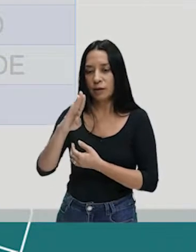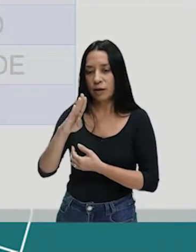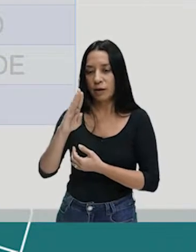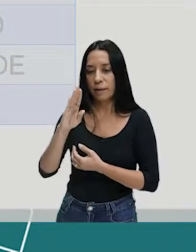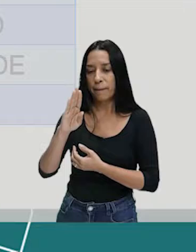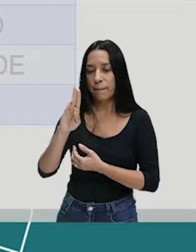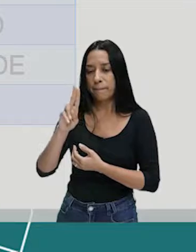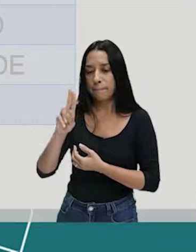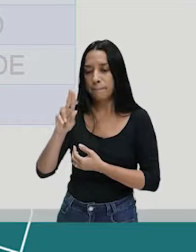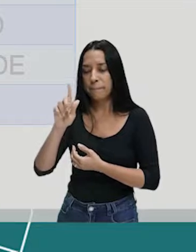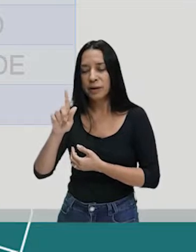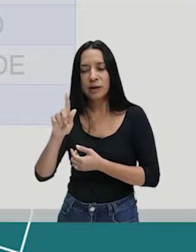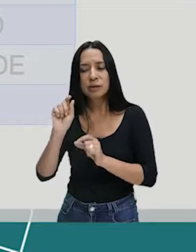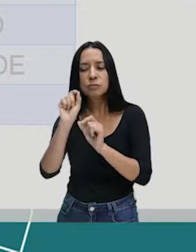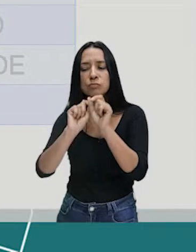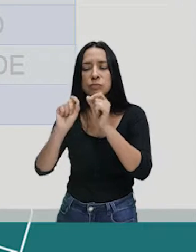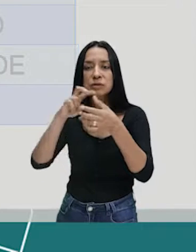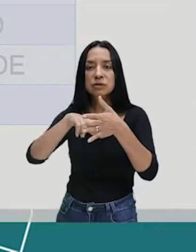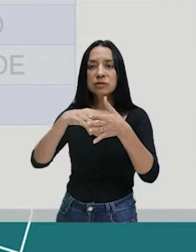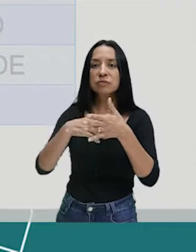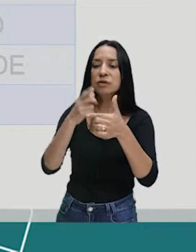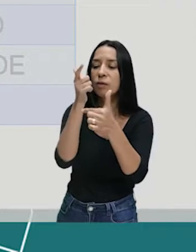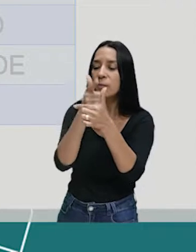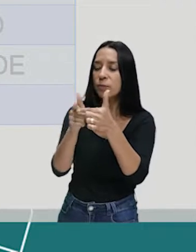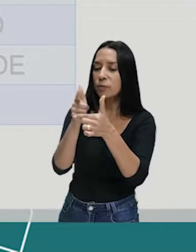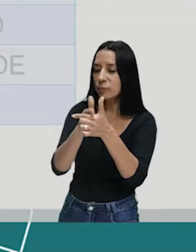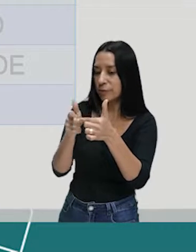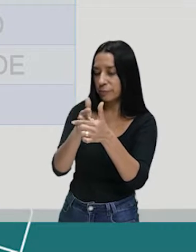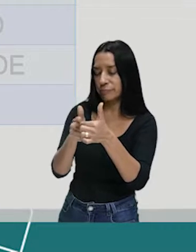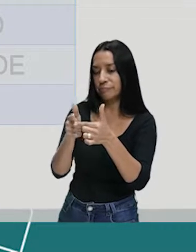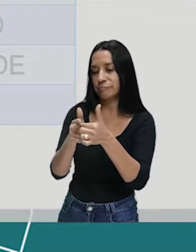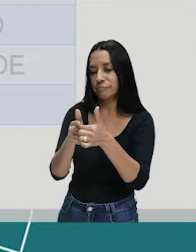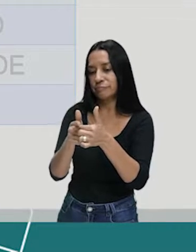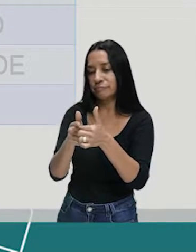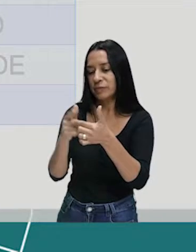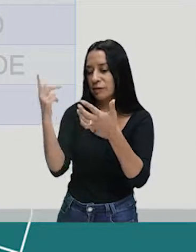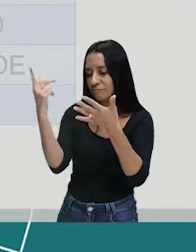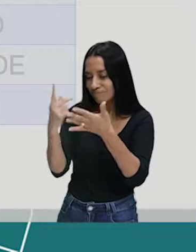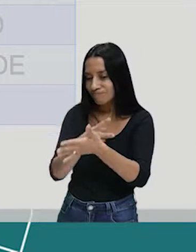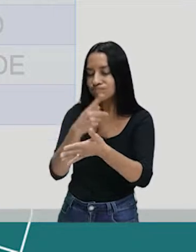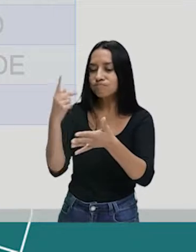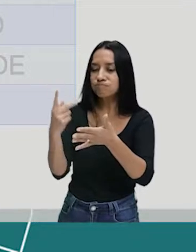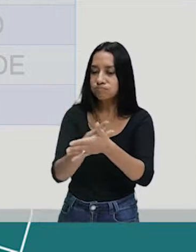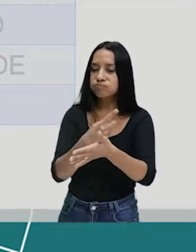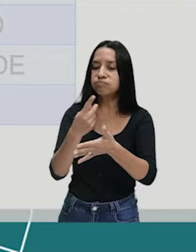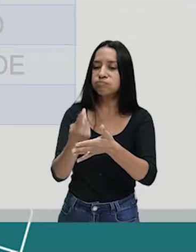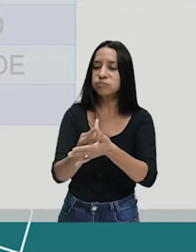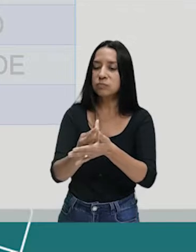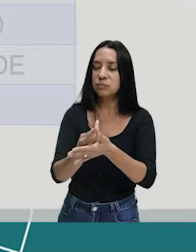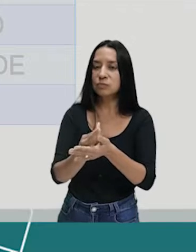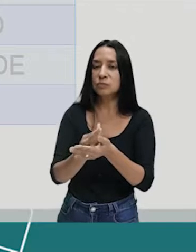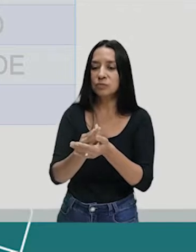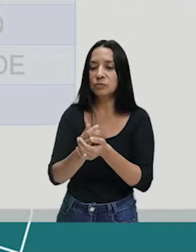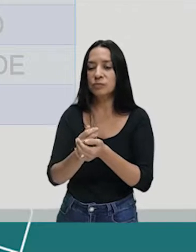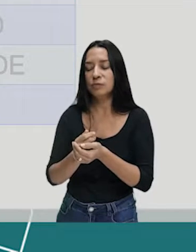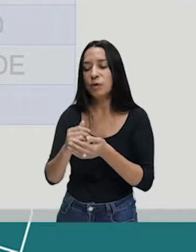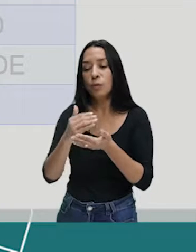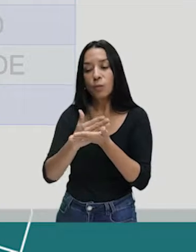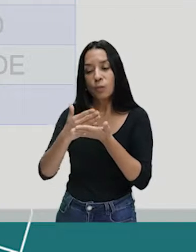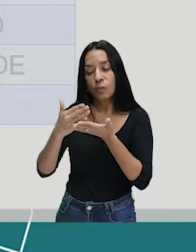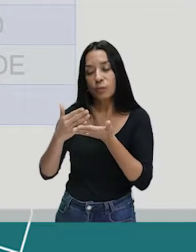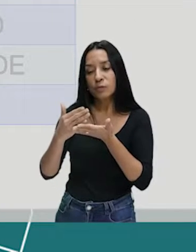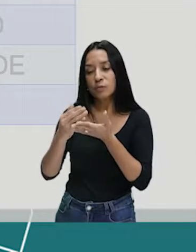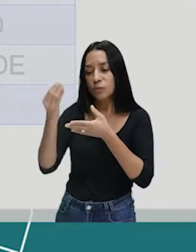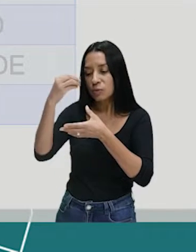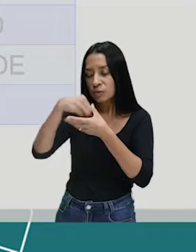problema é um algo que deu erro tá bugou que a gente acabou aportuguesando né passando por um processo de ar é